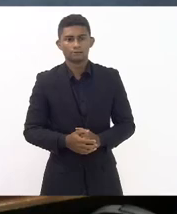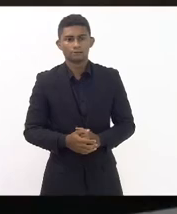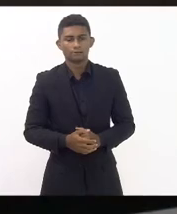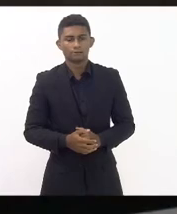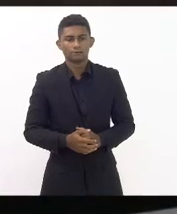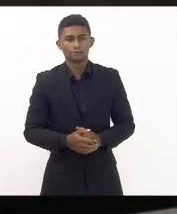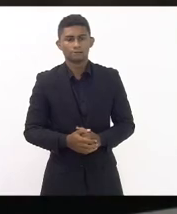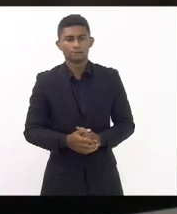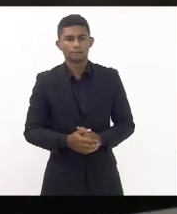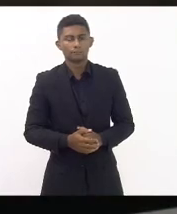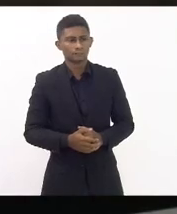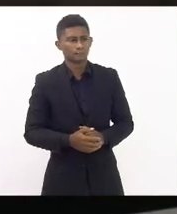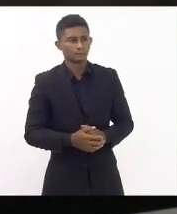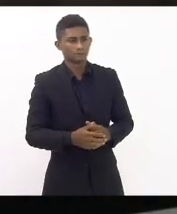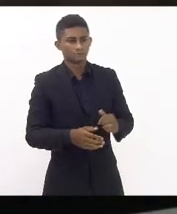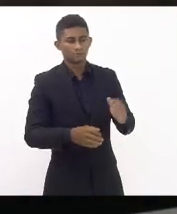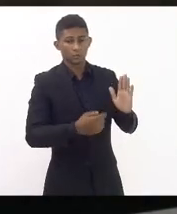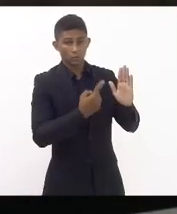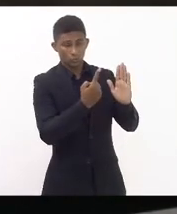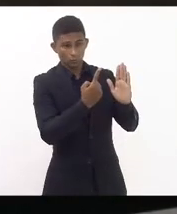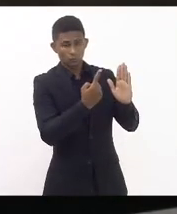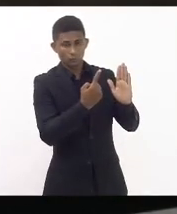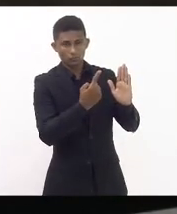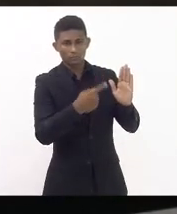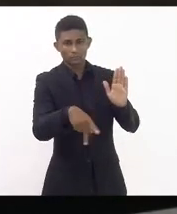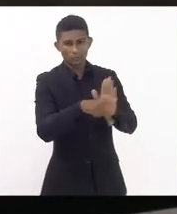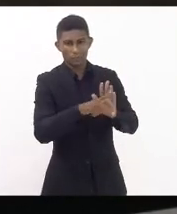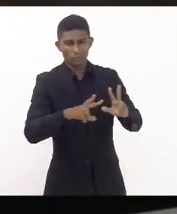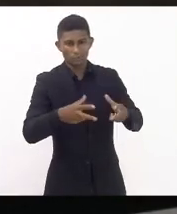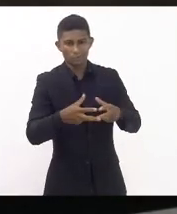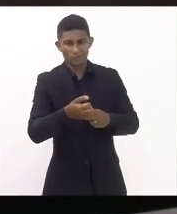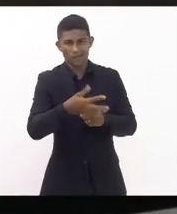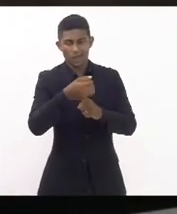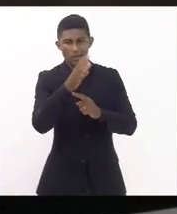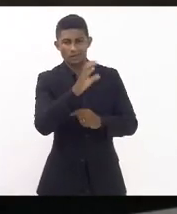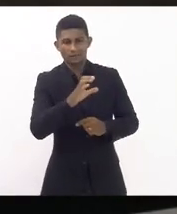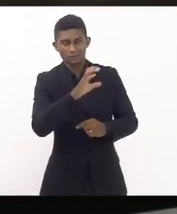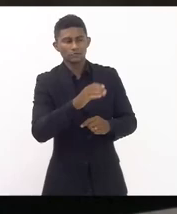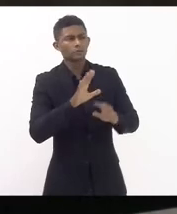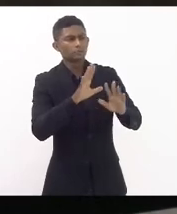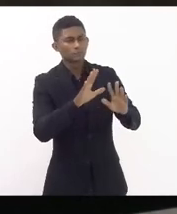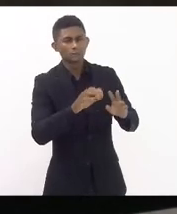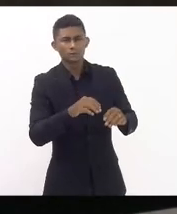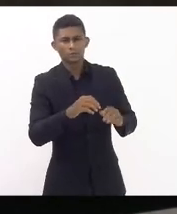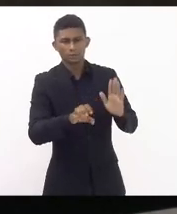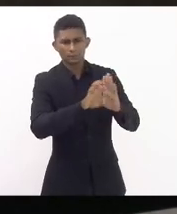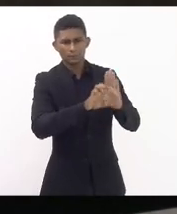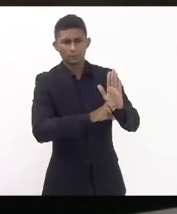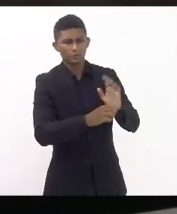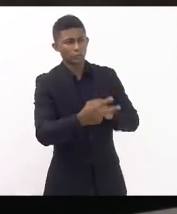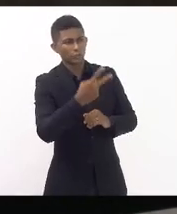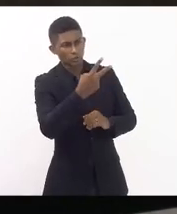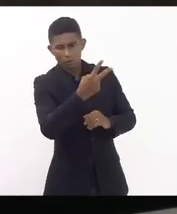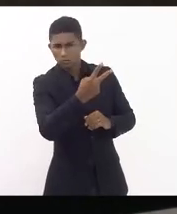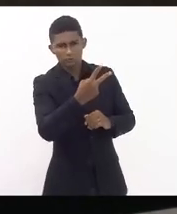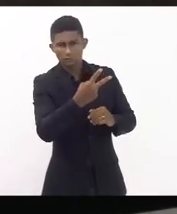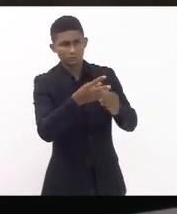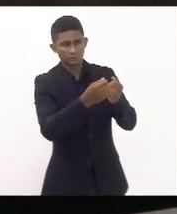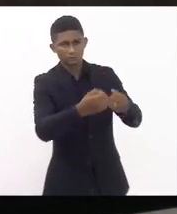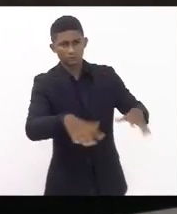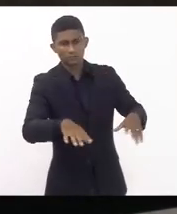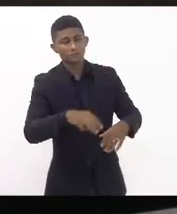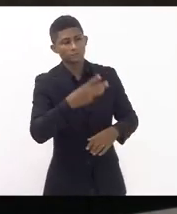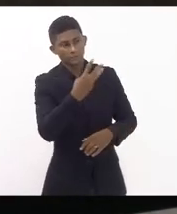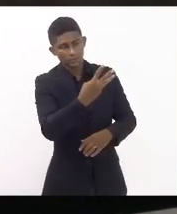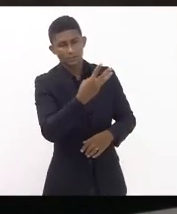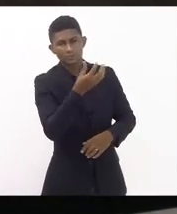Parecer é favorável com subemenda, emenda 1 da Comissão de Ciência e Tecnologia, prejudicadas emendas 2 da Comissão de Ciência e Tecnologia, 3,